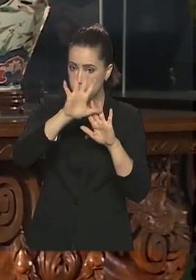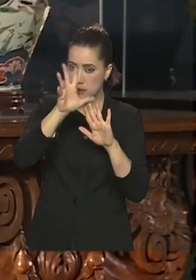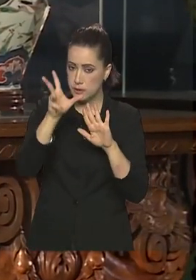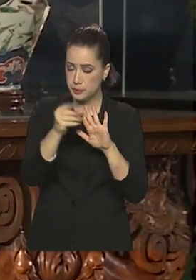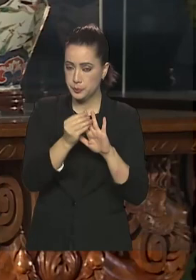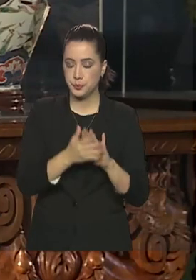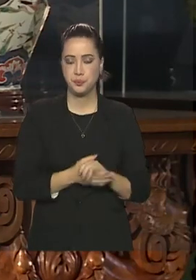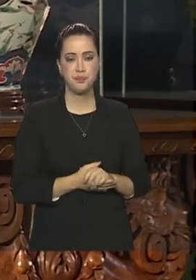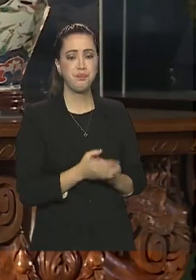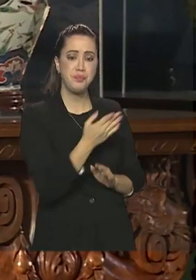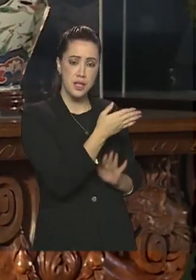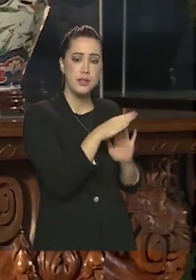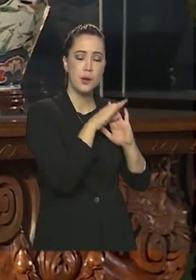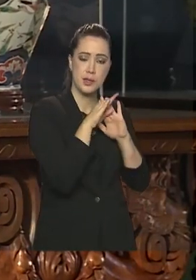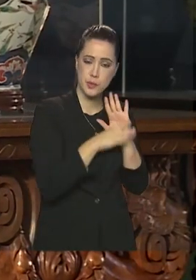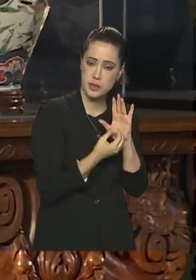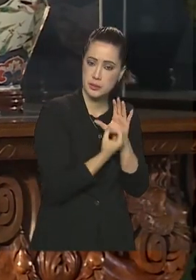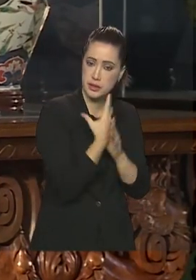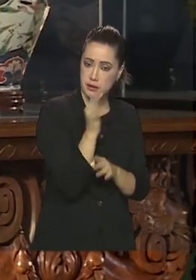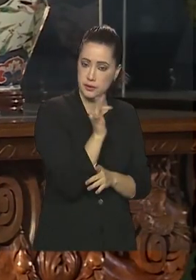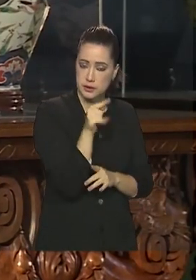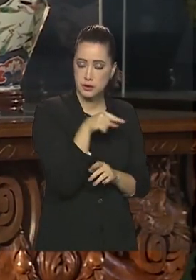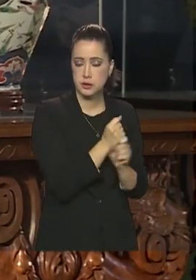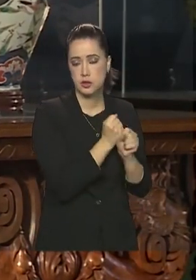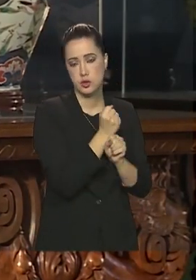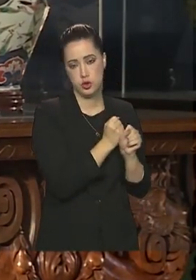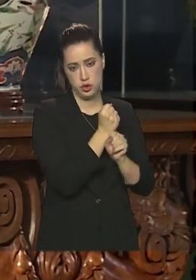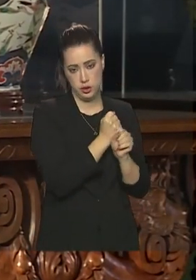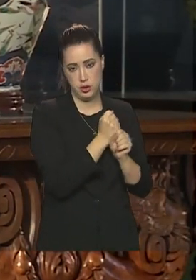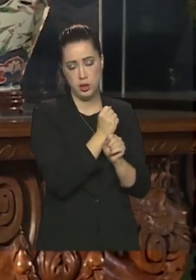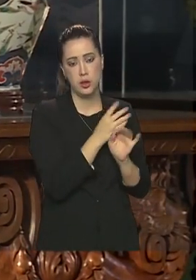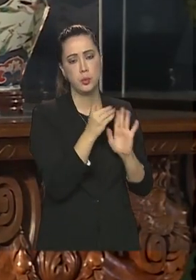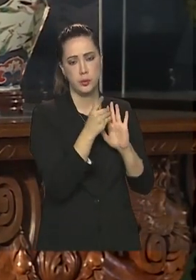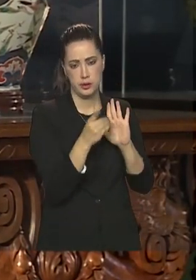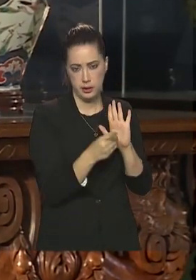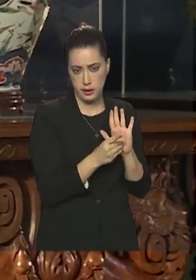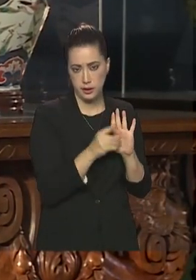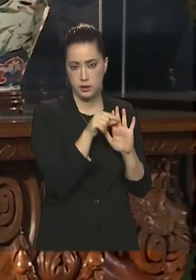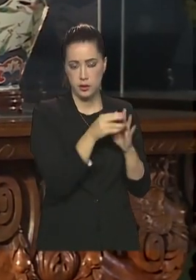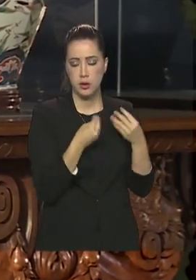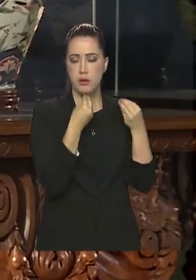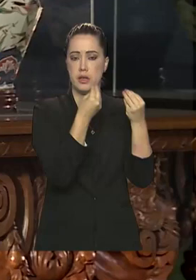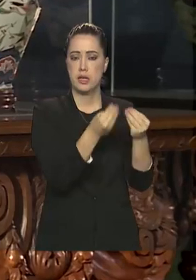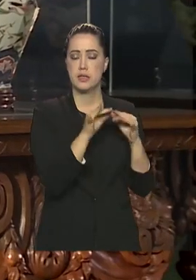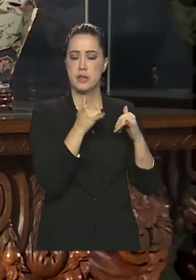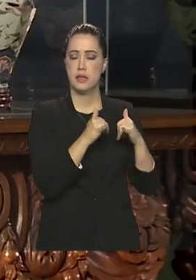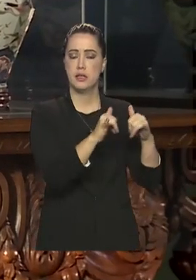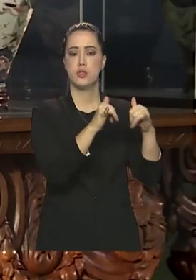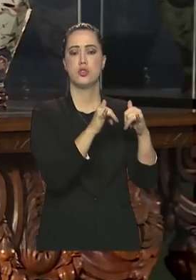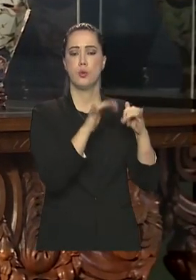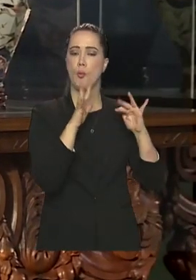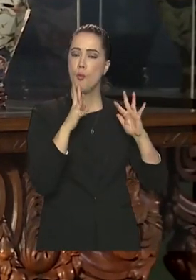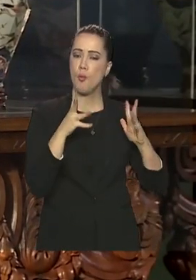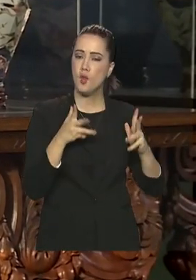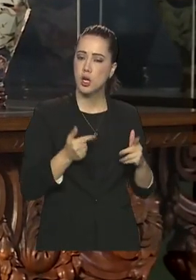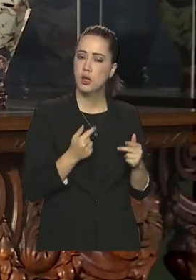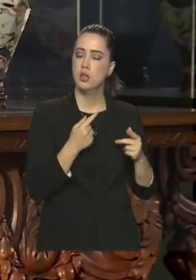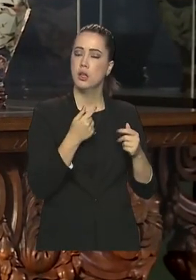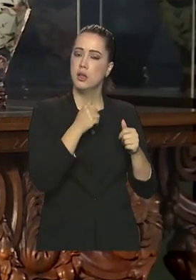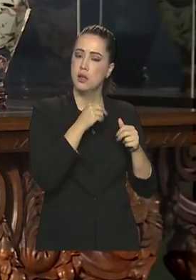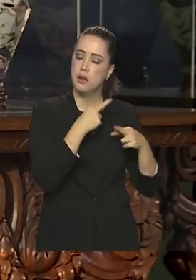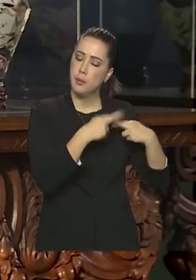decreto presidencial em fevereiro desse ano. Ele prevê que seja levada energia limpa e renovável para cerca